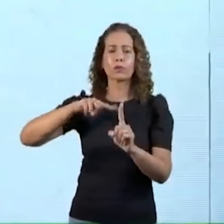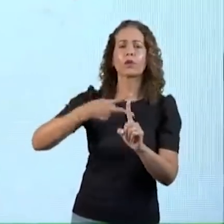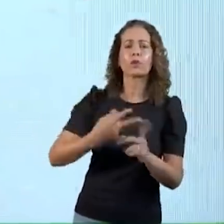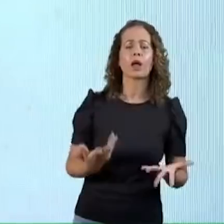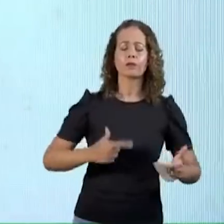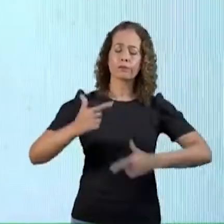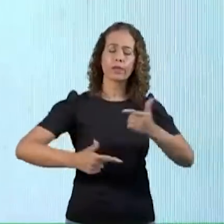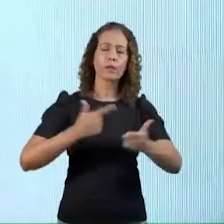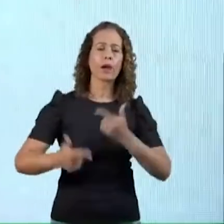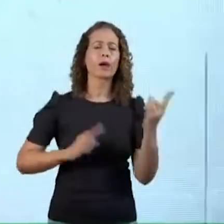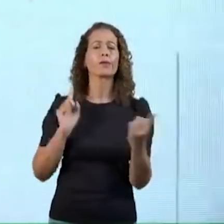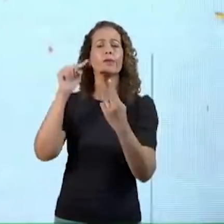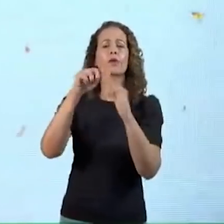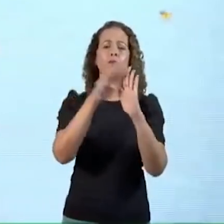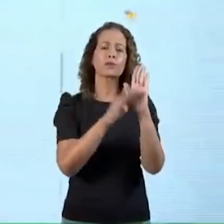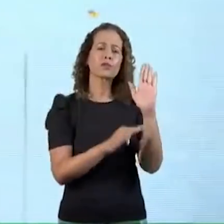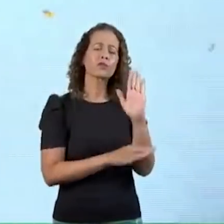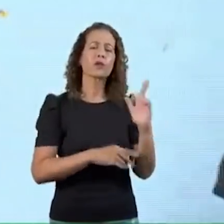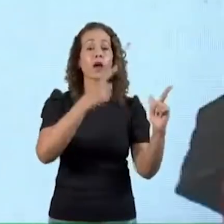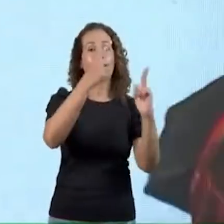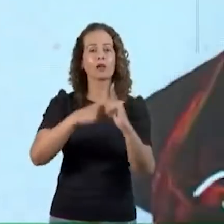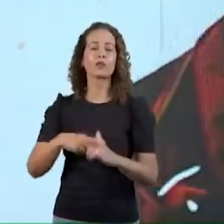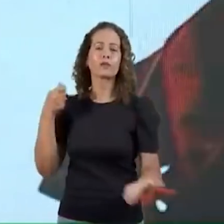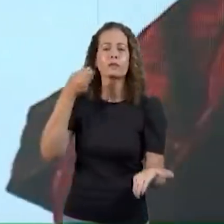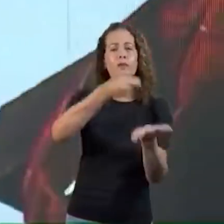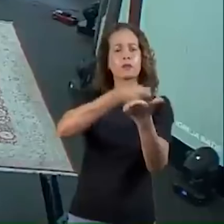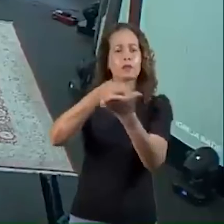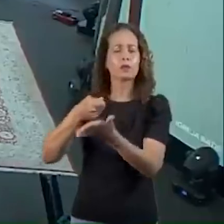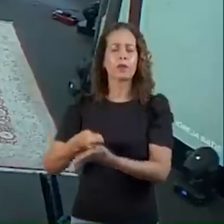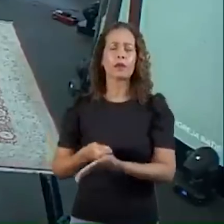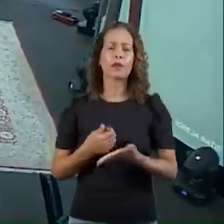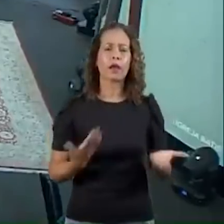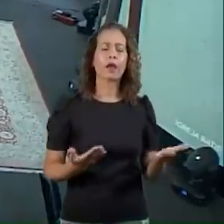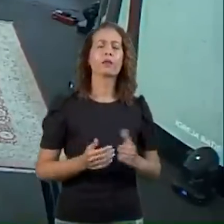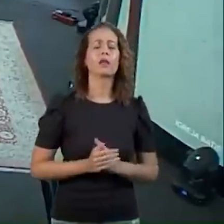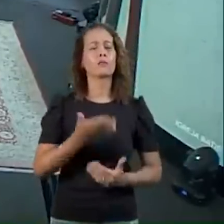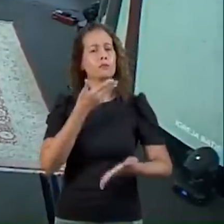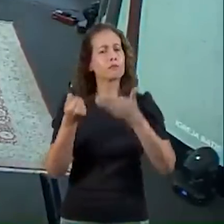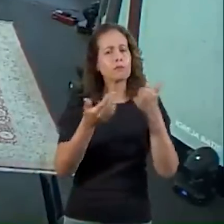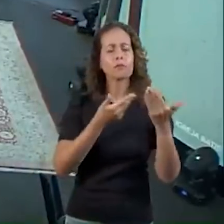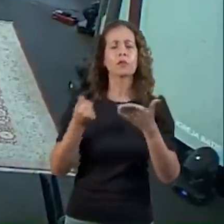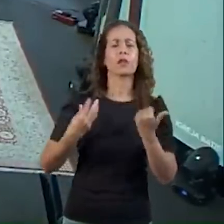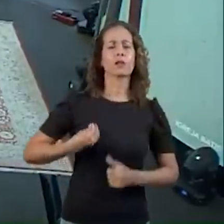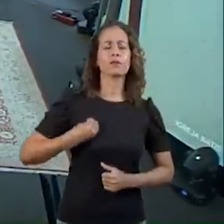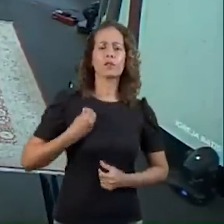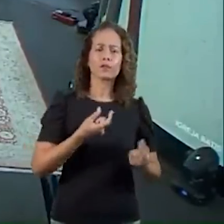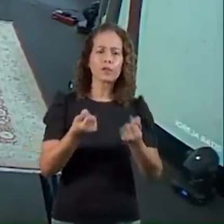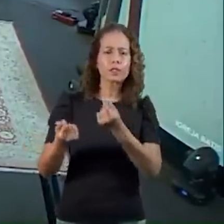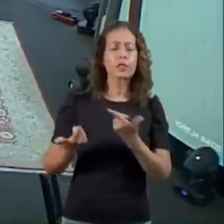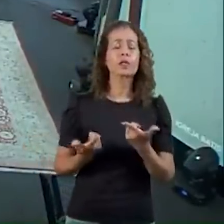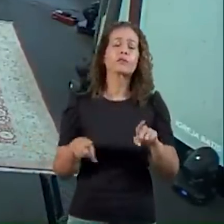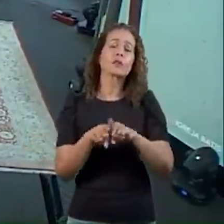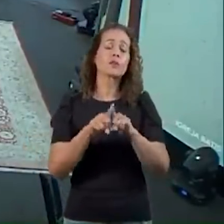no trabalho. Eu quero quitar dívidas. Eu quero crescer financeiramente. Alvos na igreja. Eu